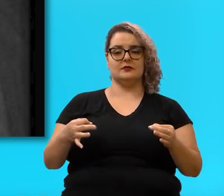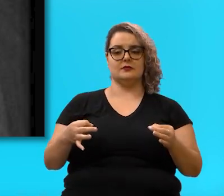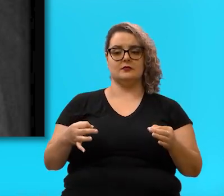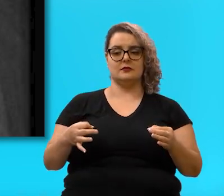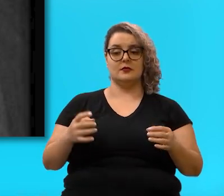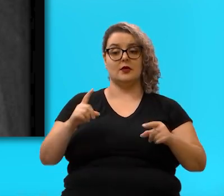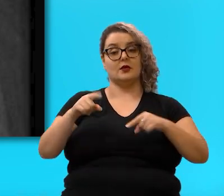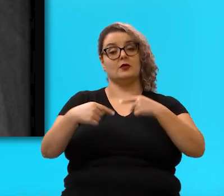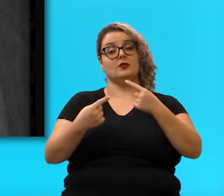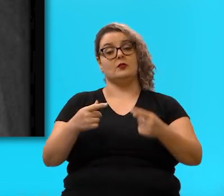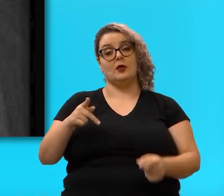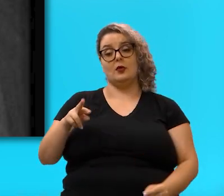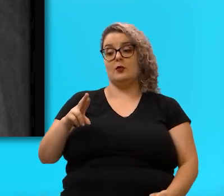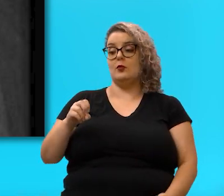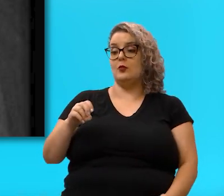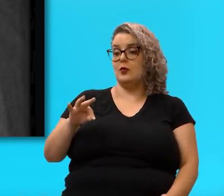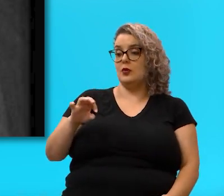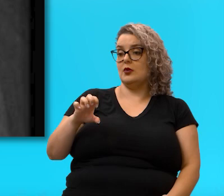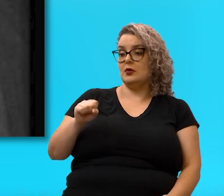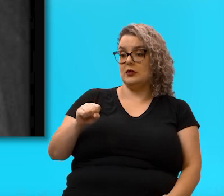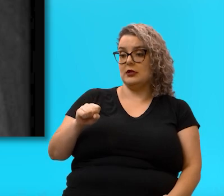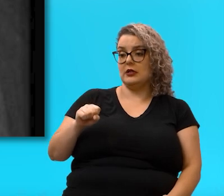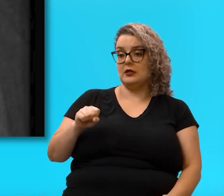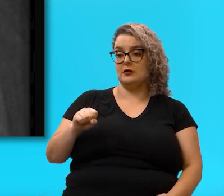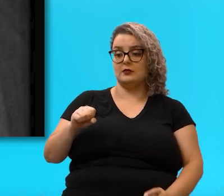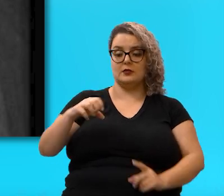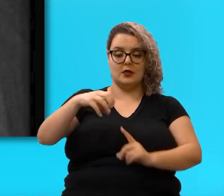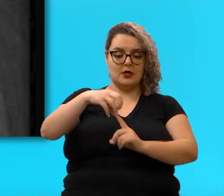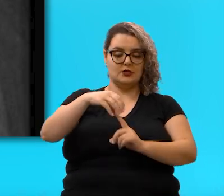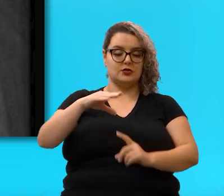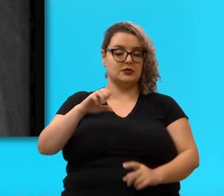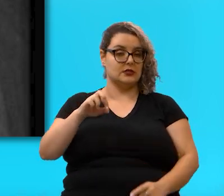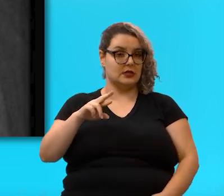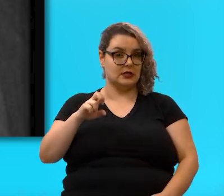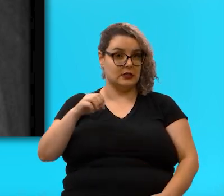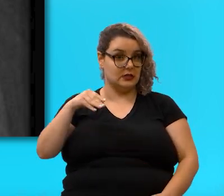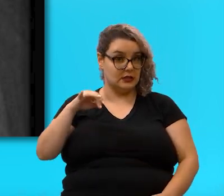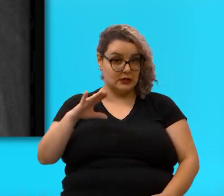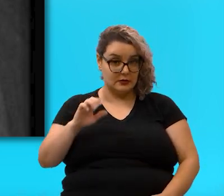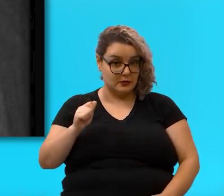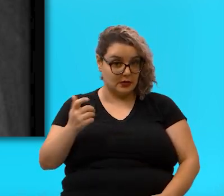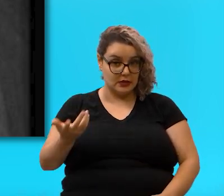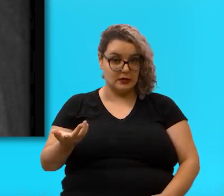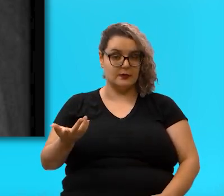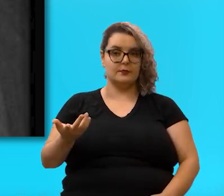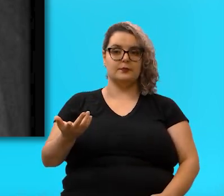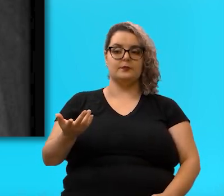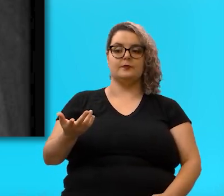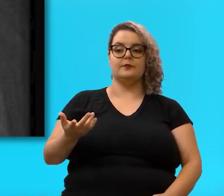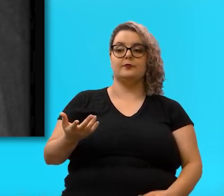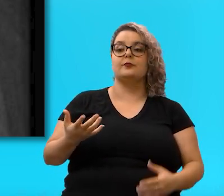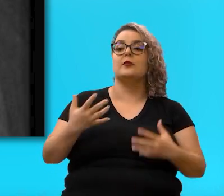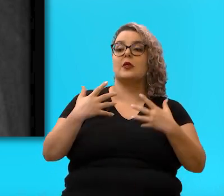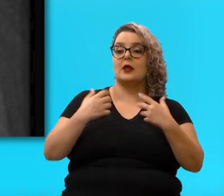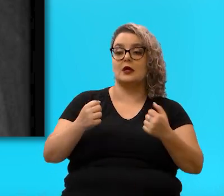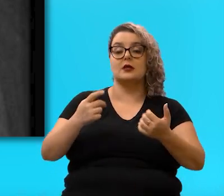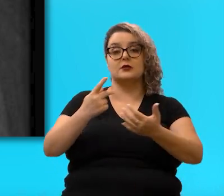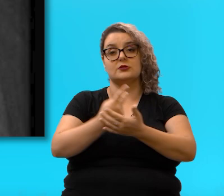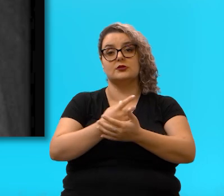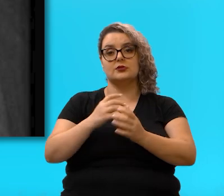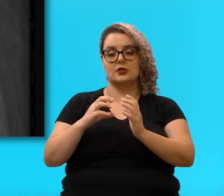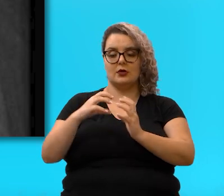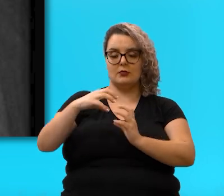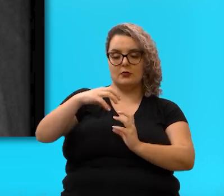né? Enquanto numa outra prótese aí de cabeça de cerâmica, ela aceita erros